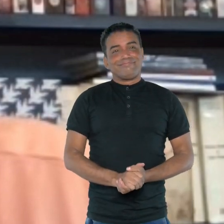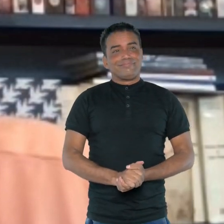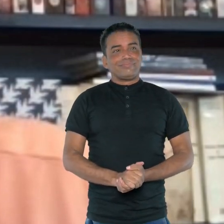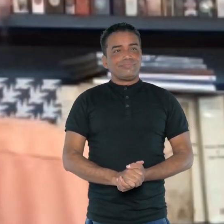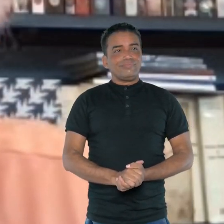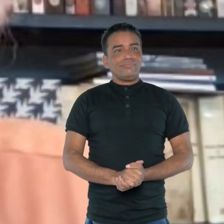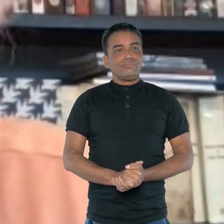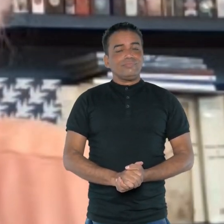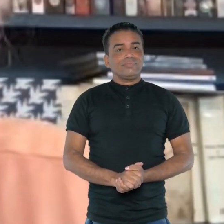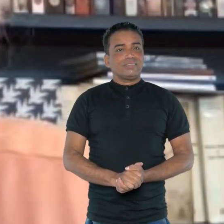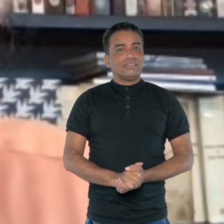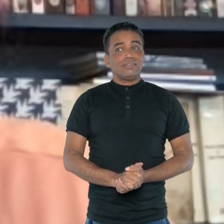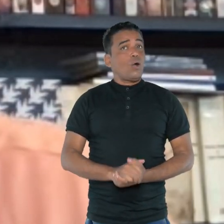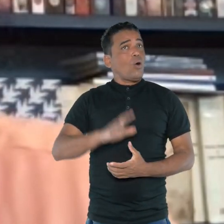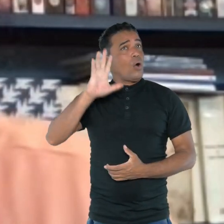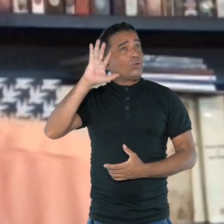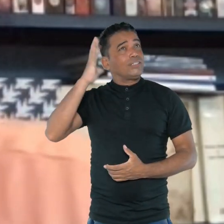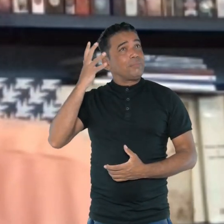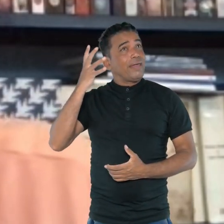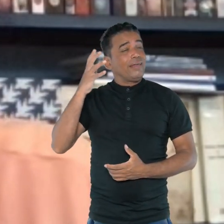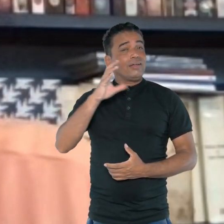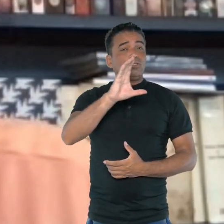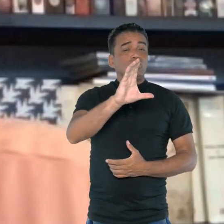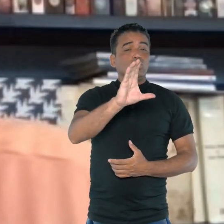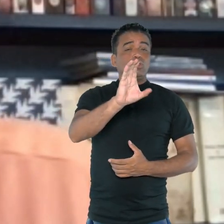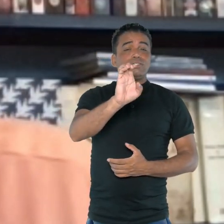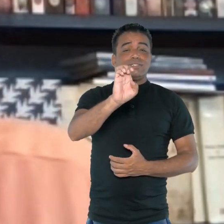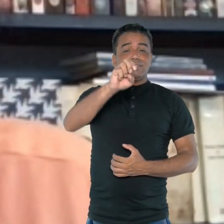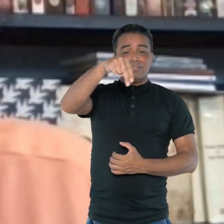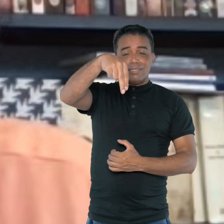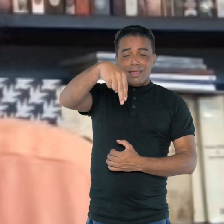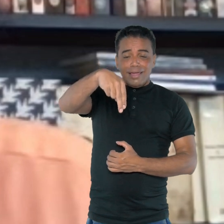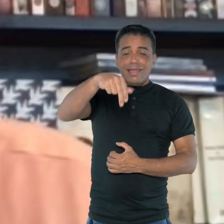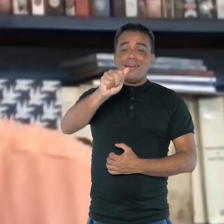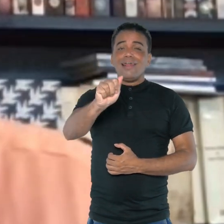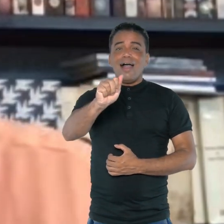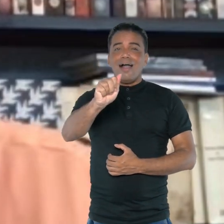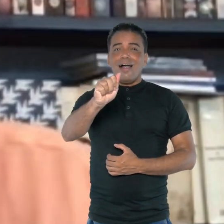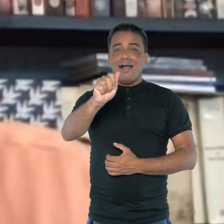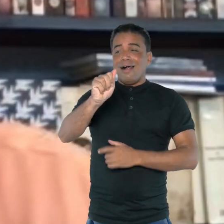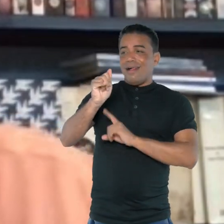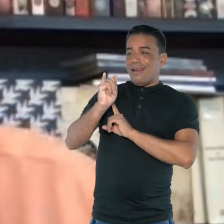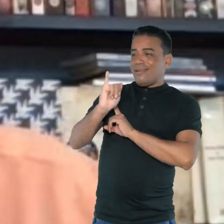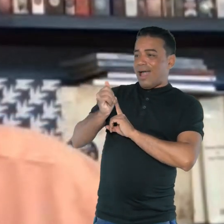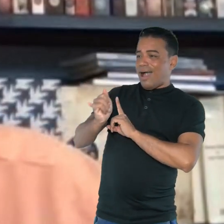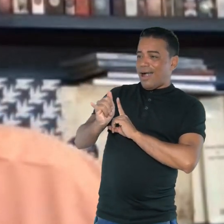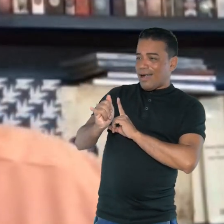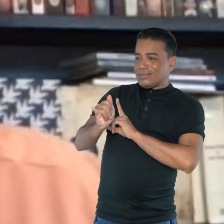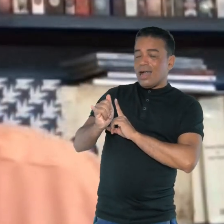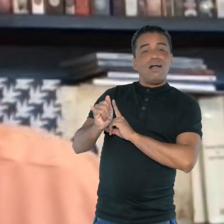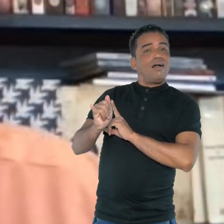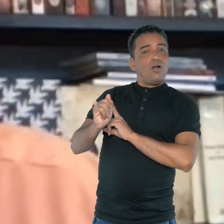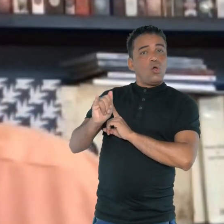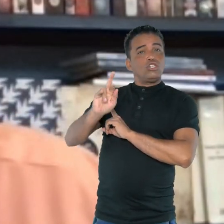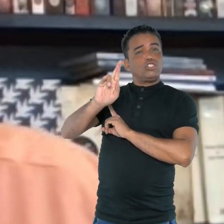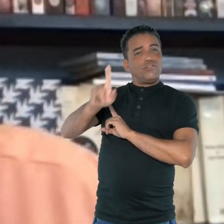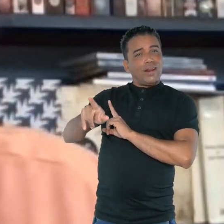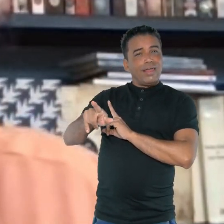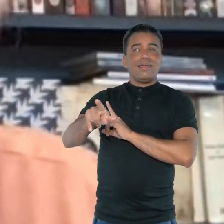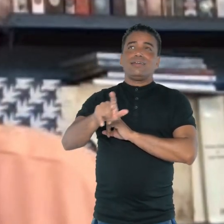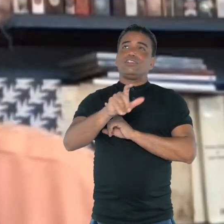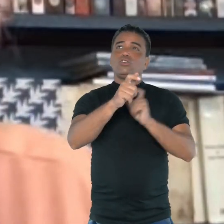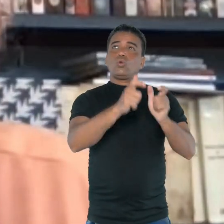A cena encenada, narrada, tem que ser diferente, o modo de narrar tem que ser